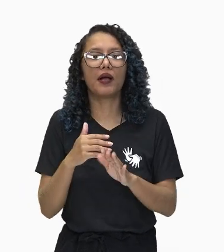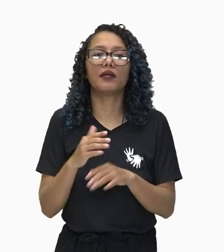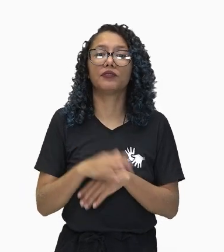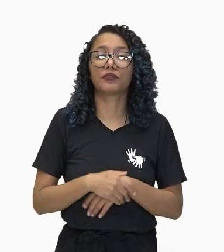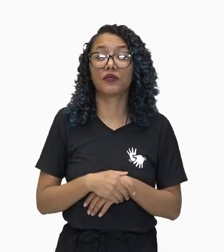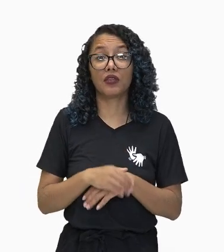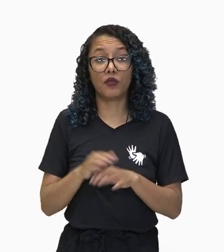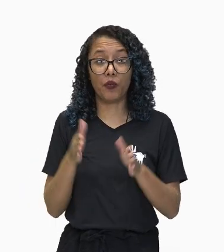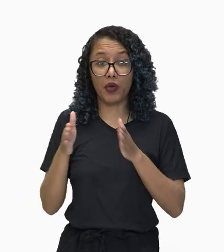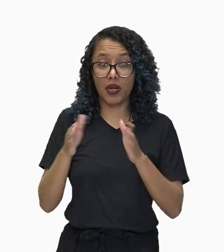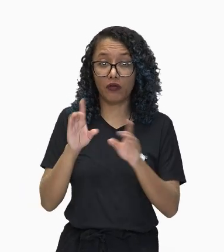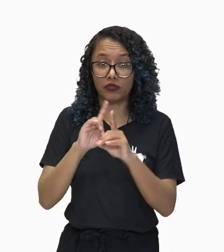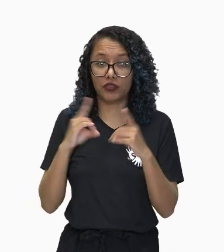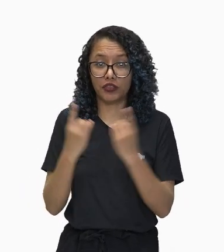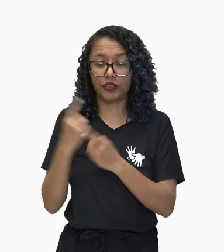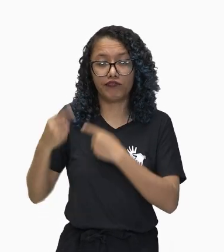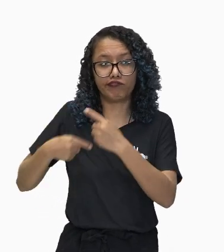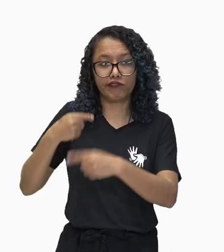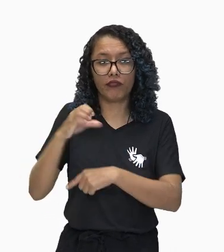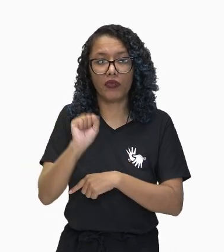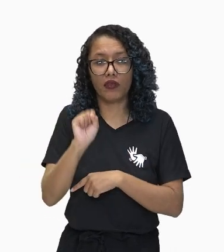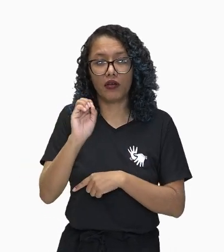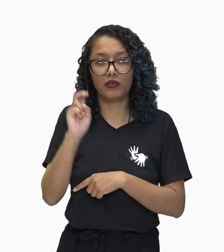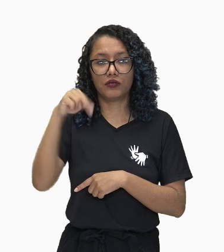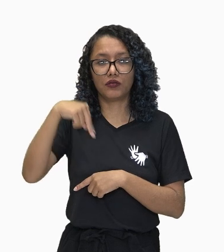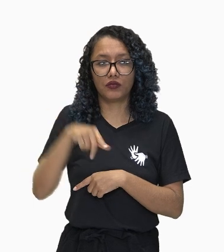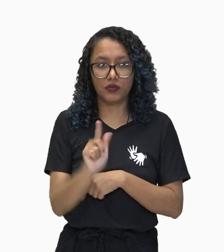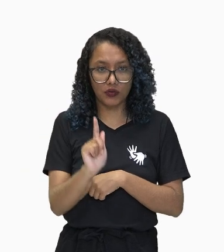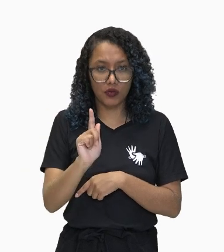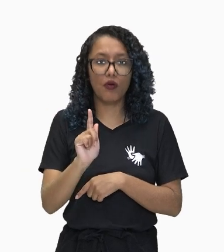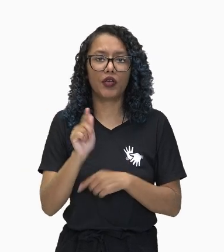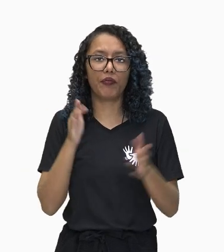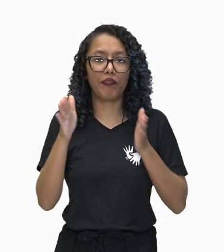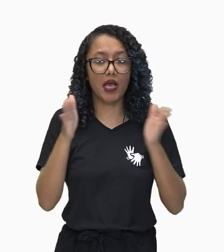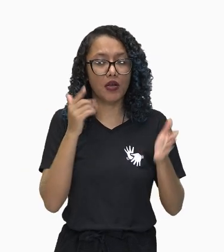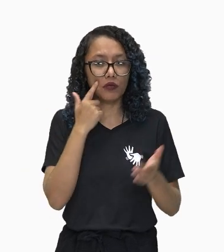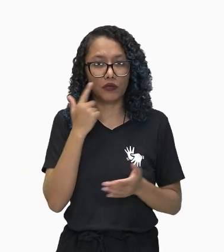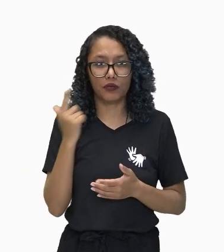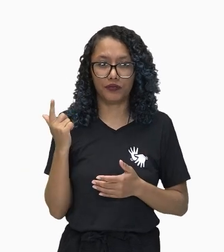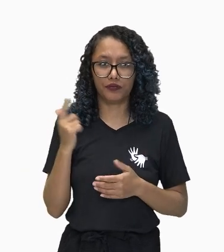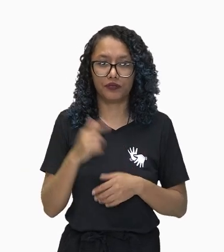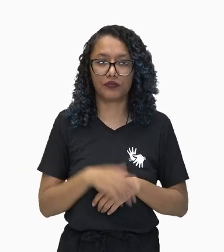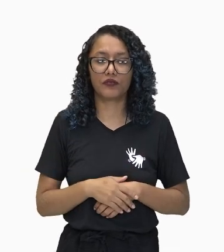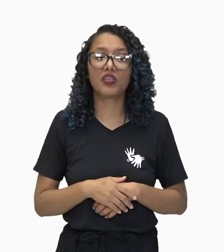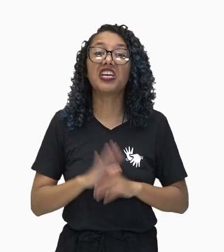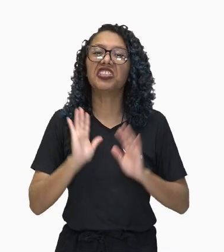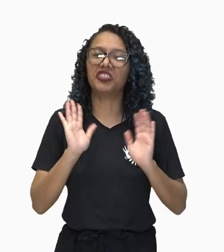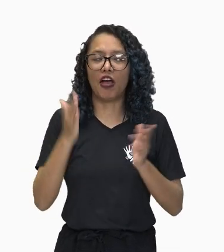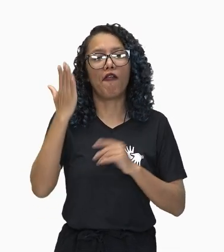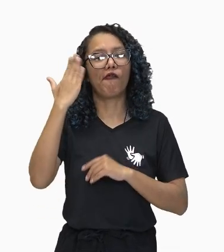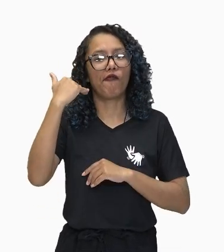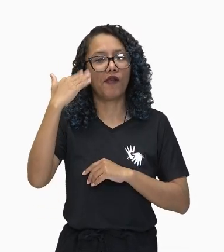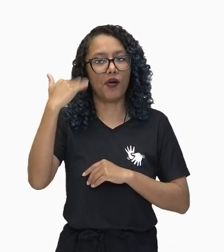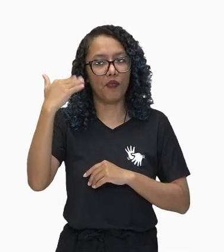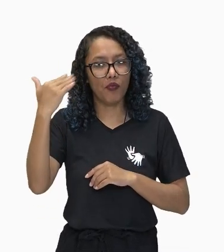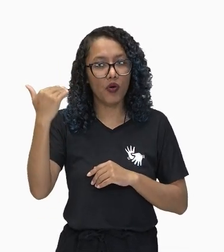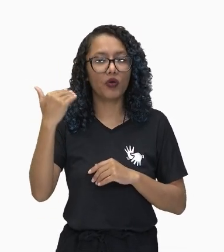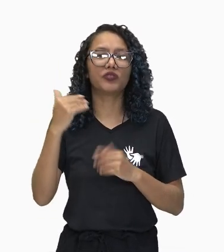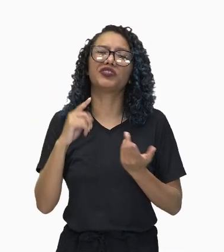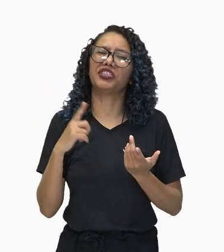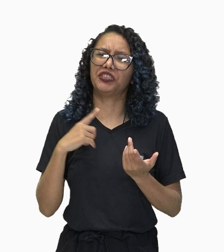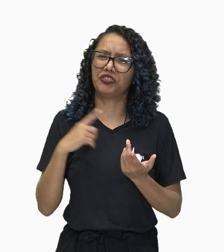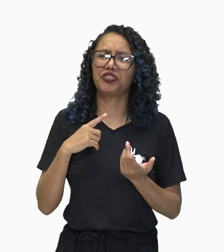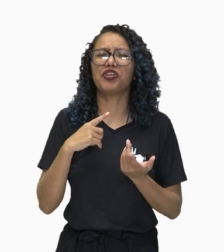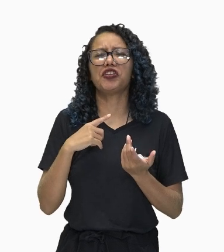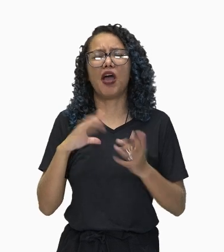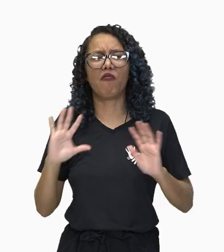que foi de 960 d.C. a 1250 d.C., já era bem conhecida e constante em